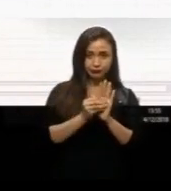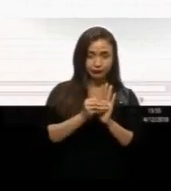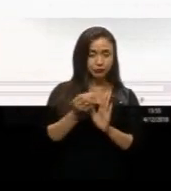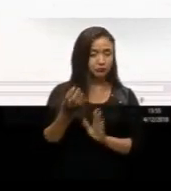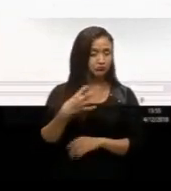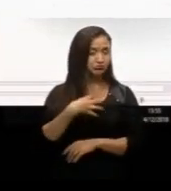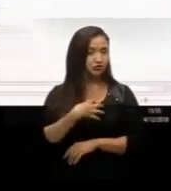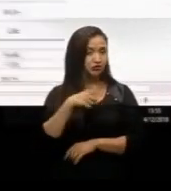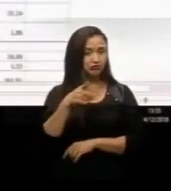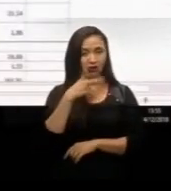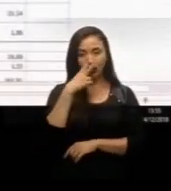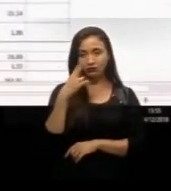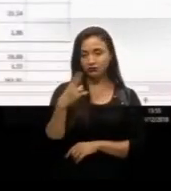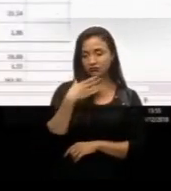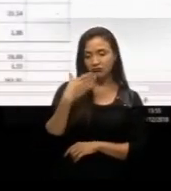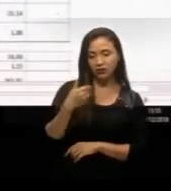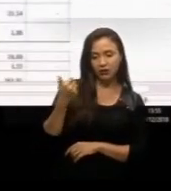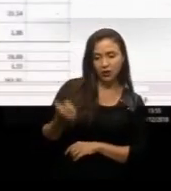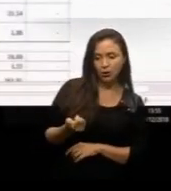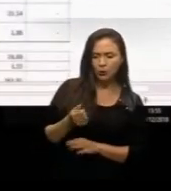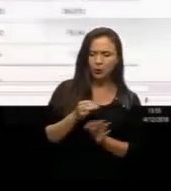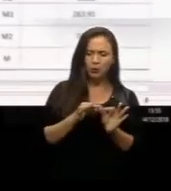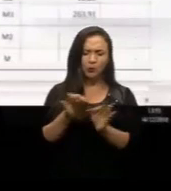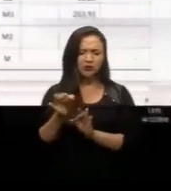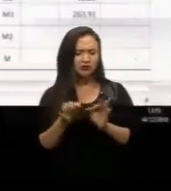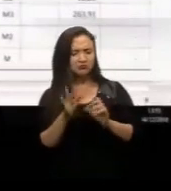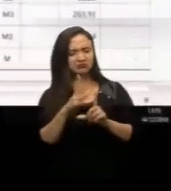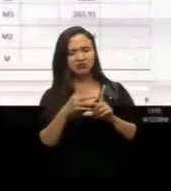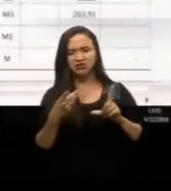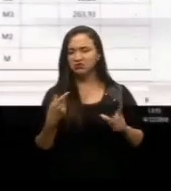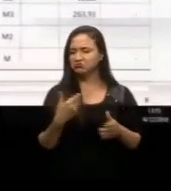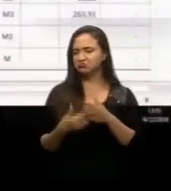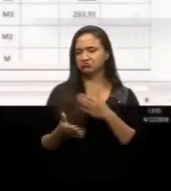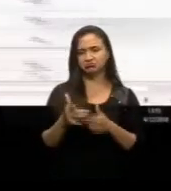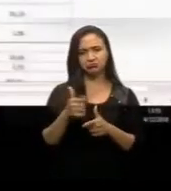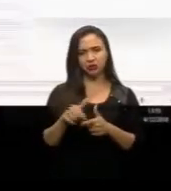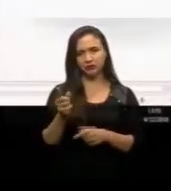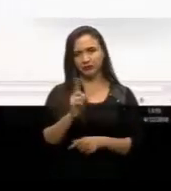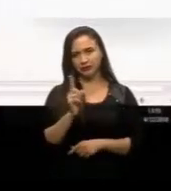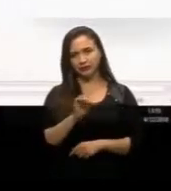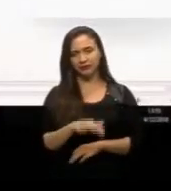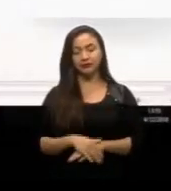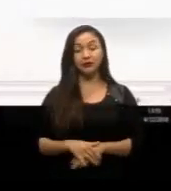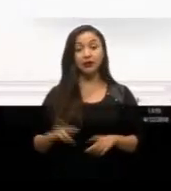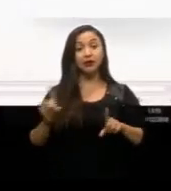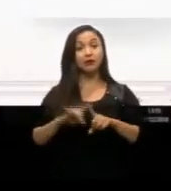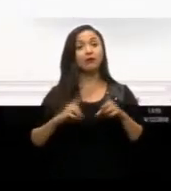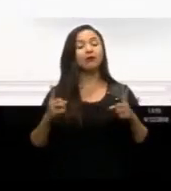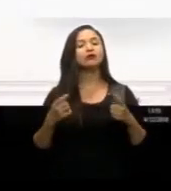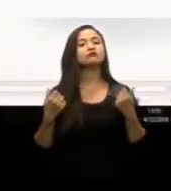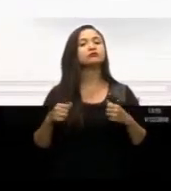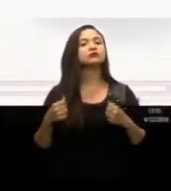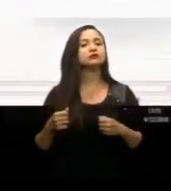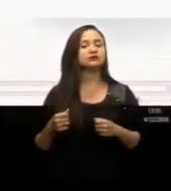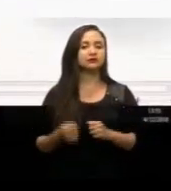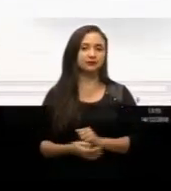que você achar melhor a organização da planilha, não tem problema. Mas o que a gente vai precisar